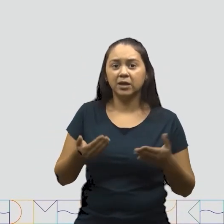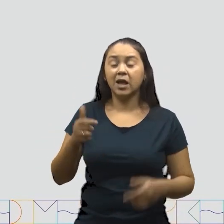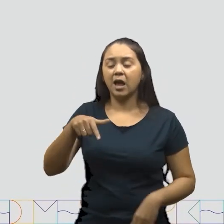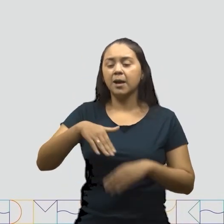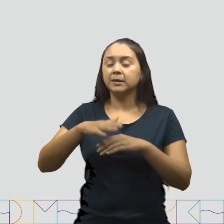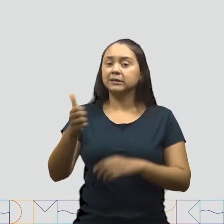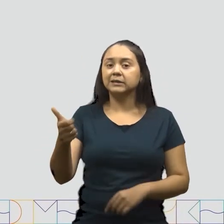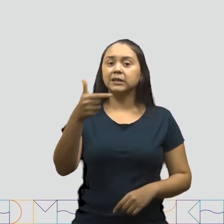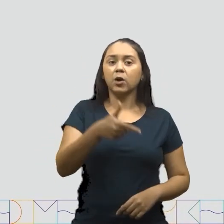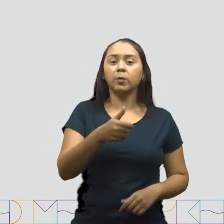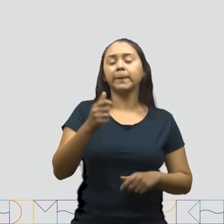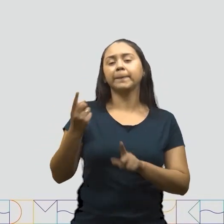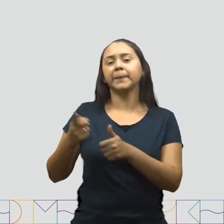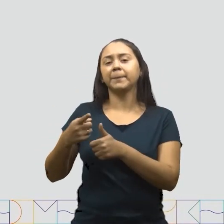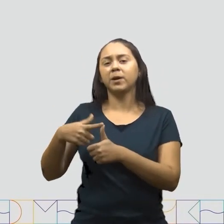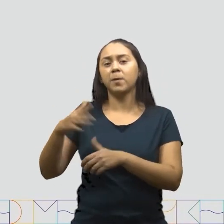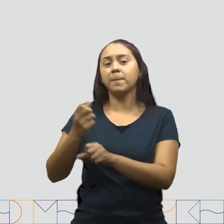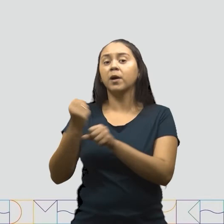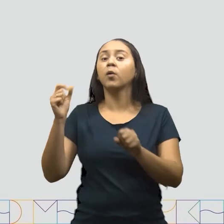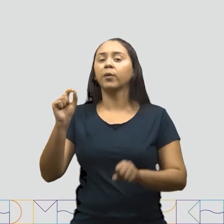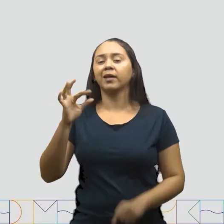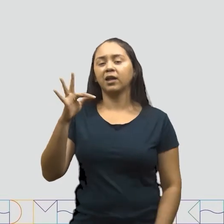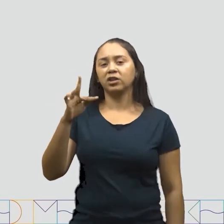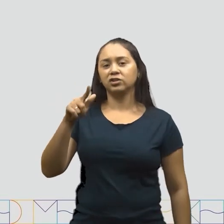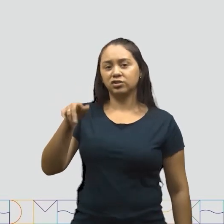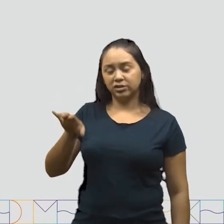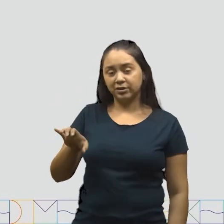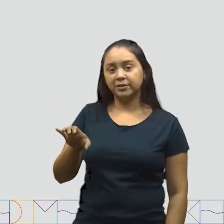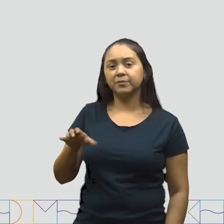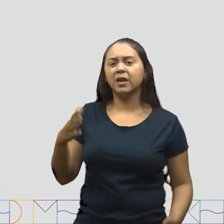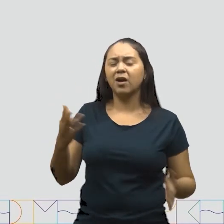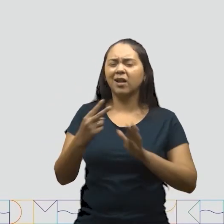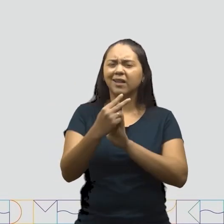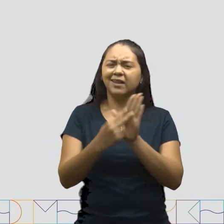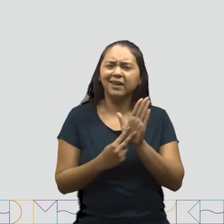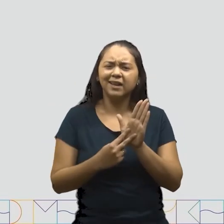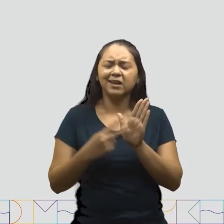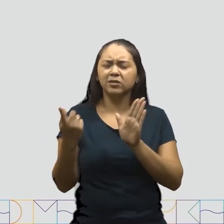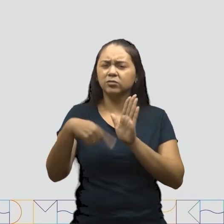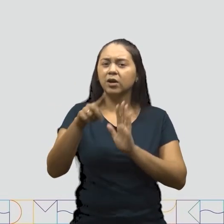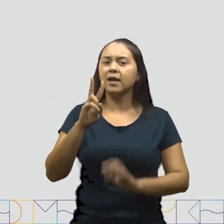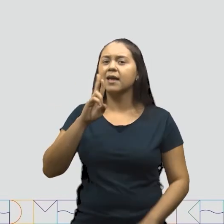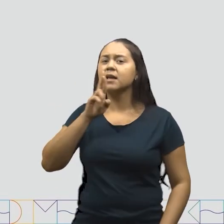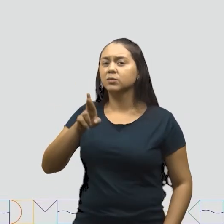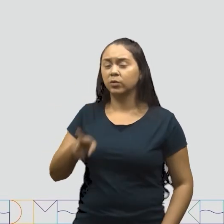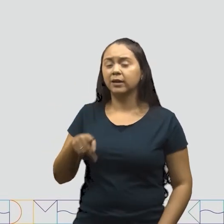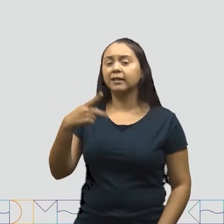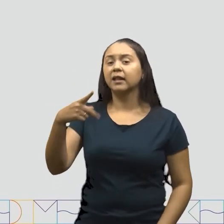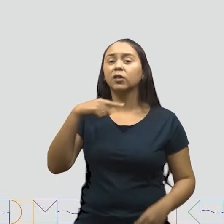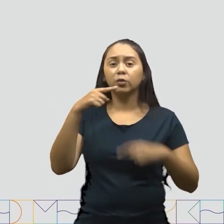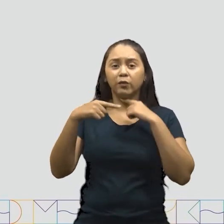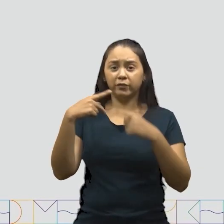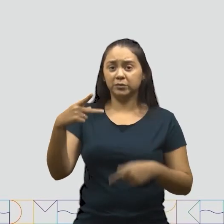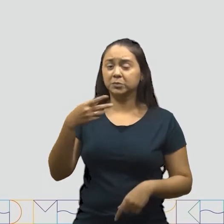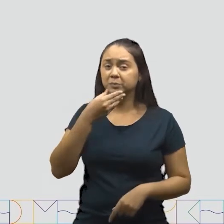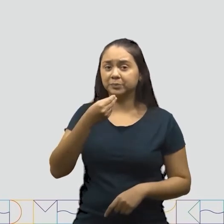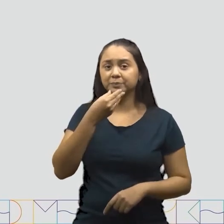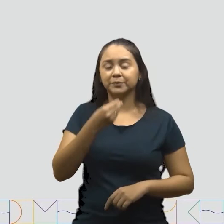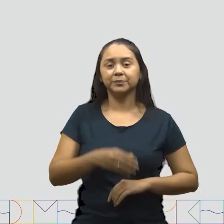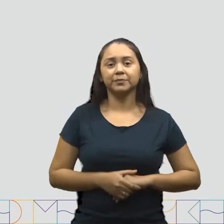felino recente depois do tigre. Agora que fizemos a leitura, vamos responder as perguntas do Antônio?